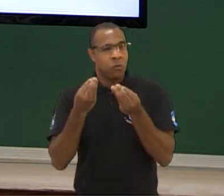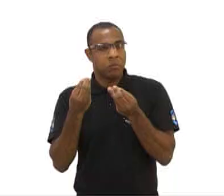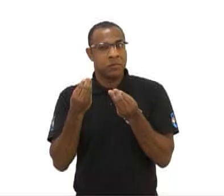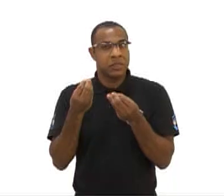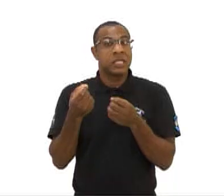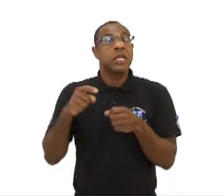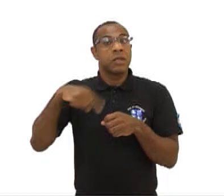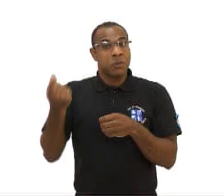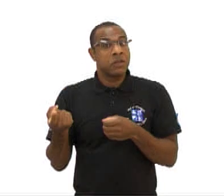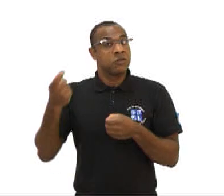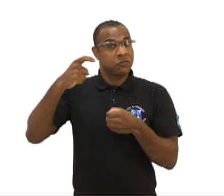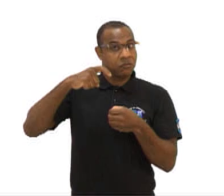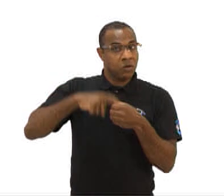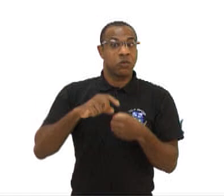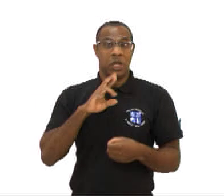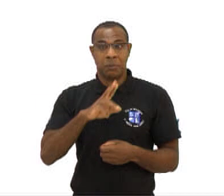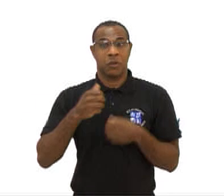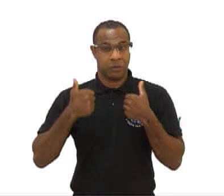daqui a pouquinho, gente.